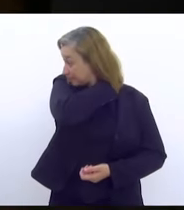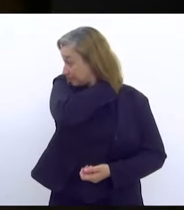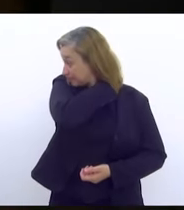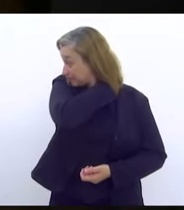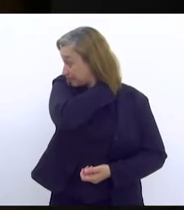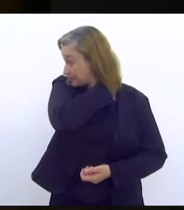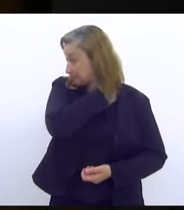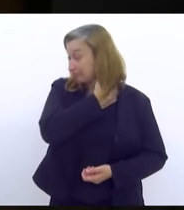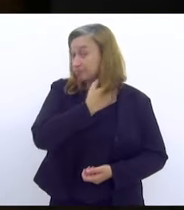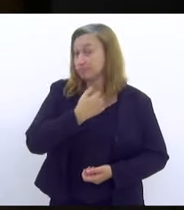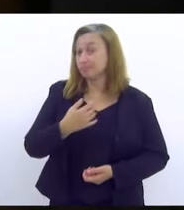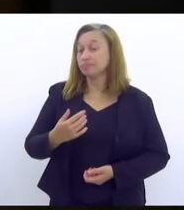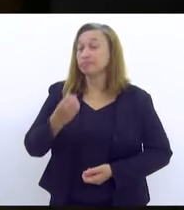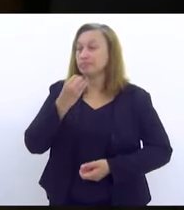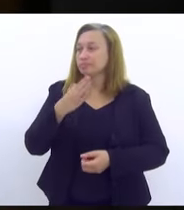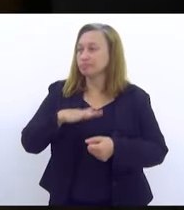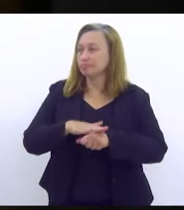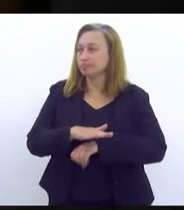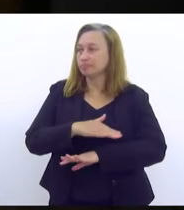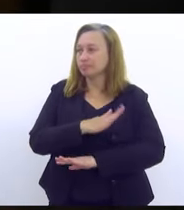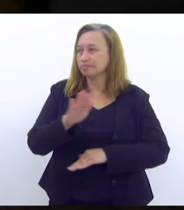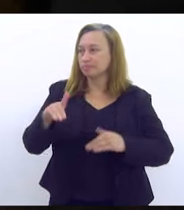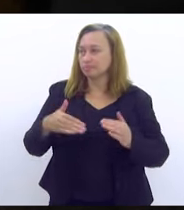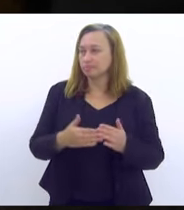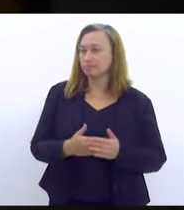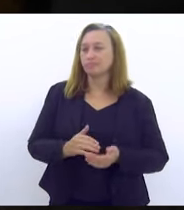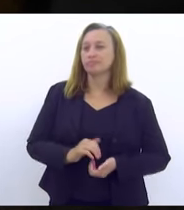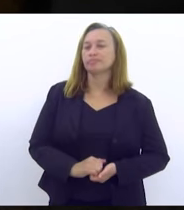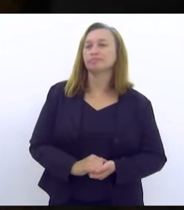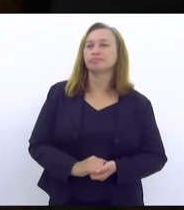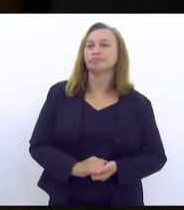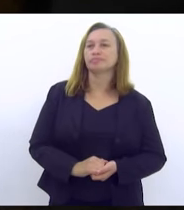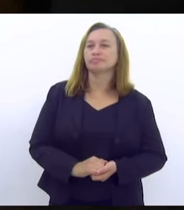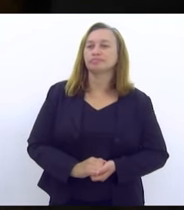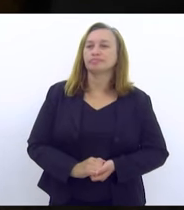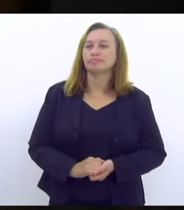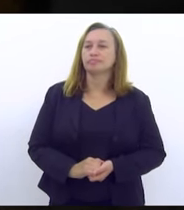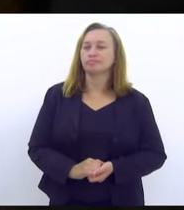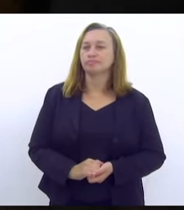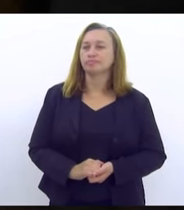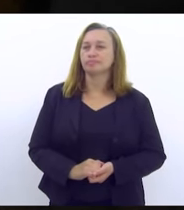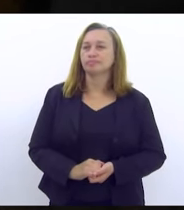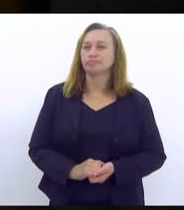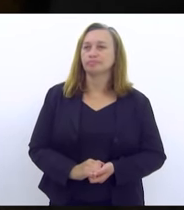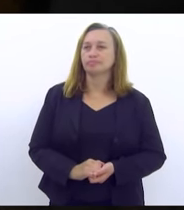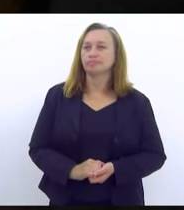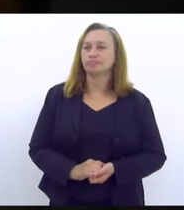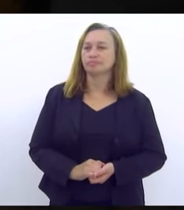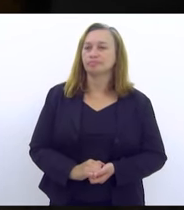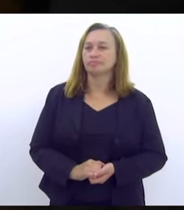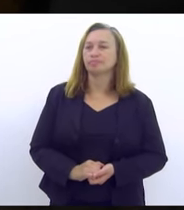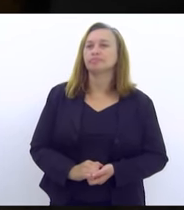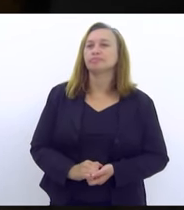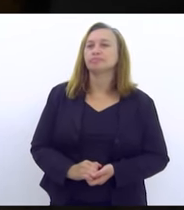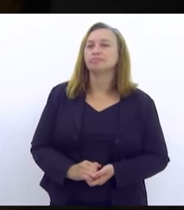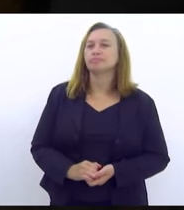Mais uma vez, boa noite a todos, e eu também darei boa noite fora do microfone para o deficiente visual